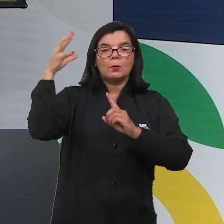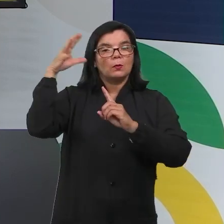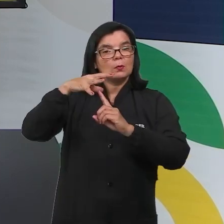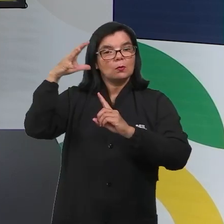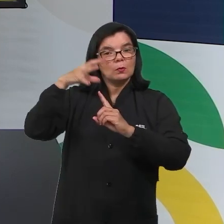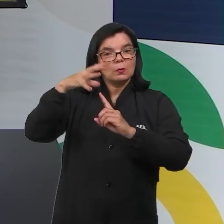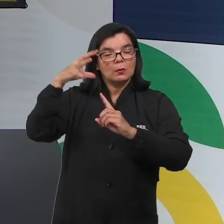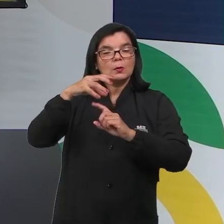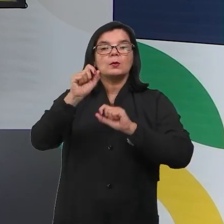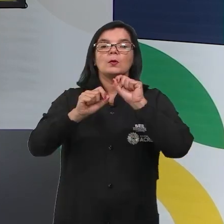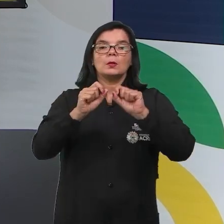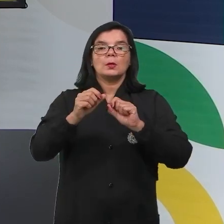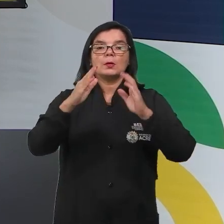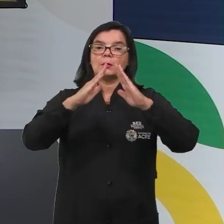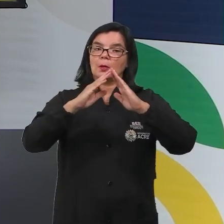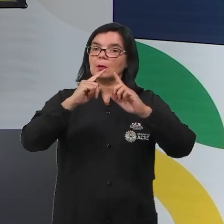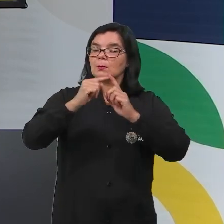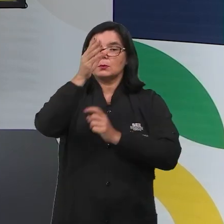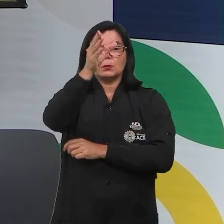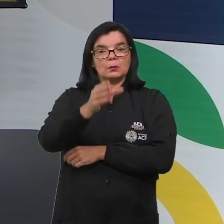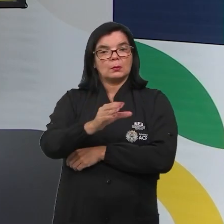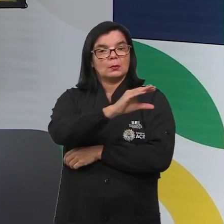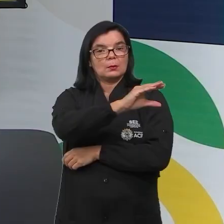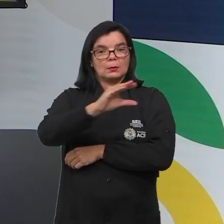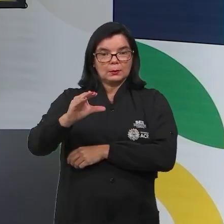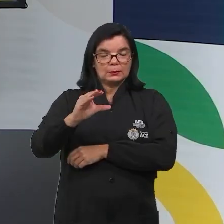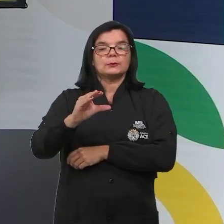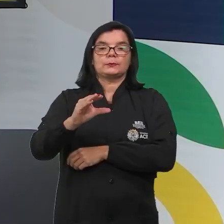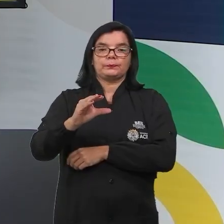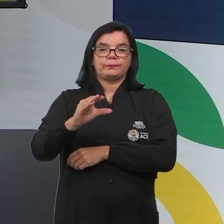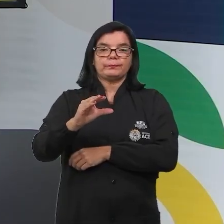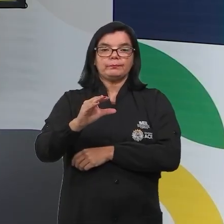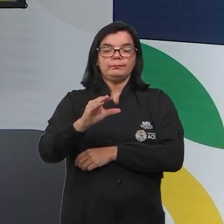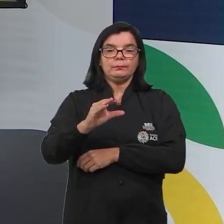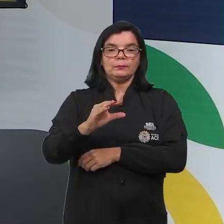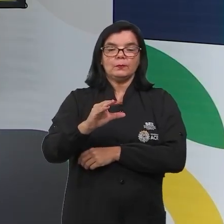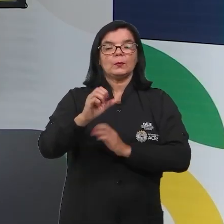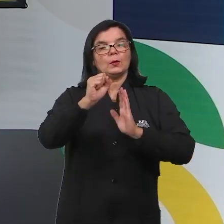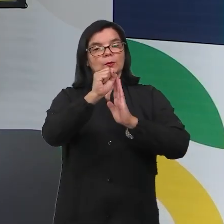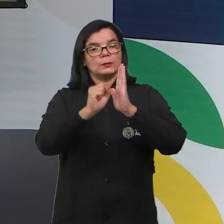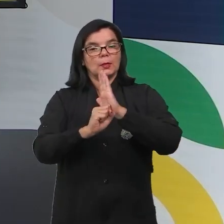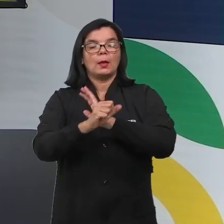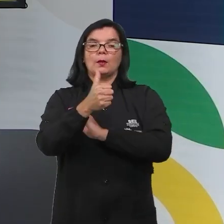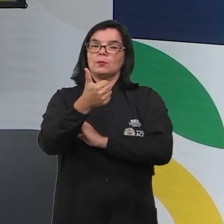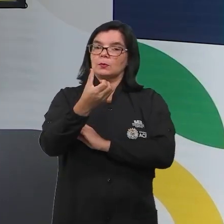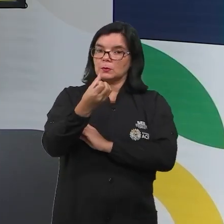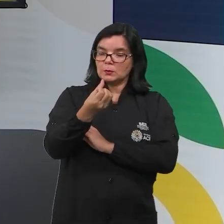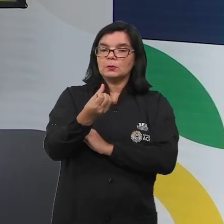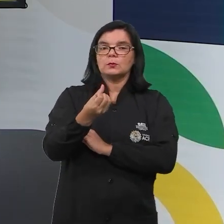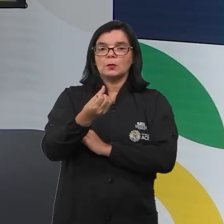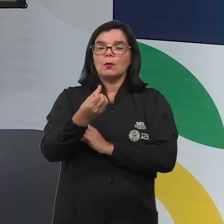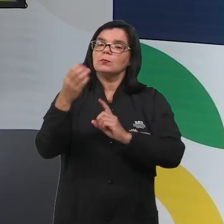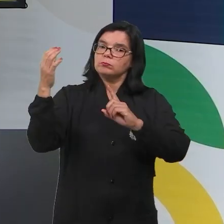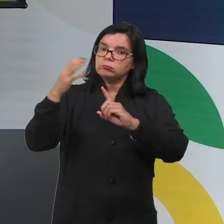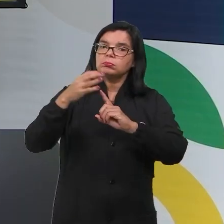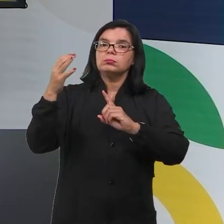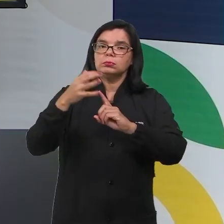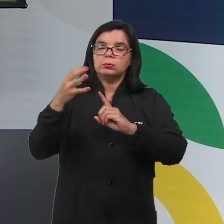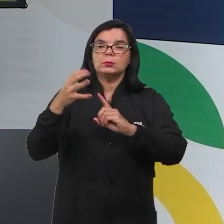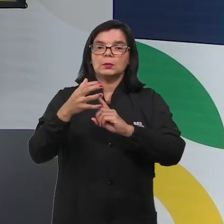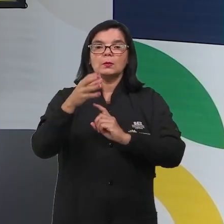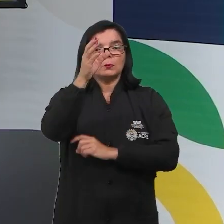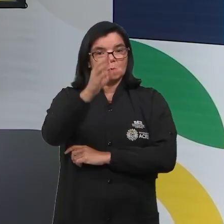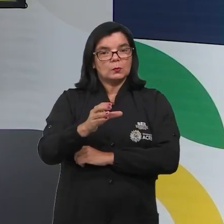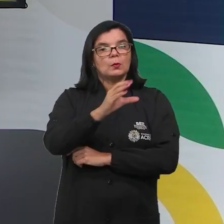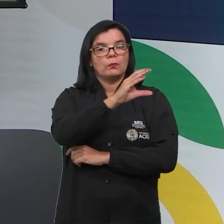influência da Igreja Católica. Né? Igreja Católica do século XV, do século XVI, que tinha grande influência. Então, os